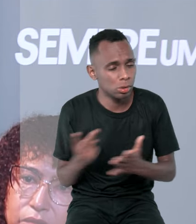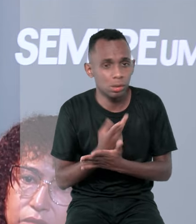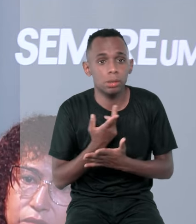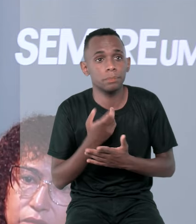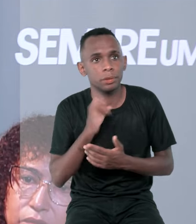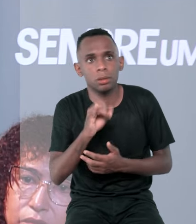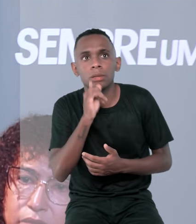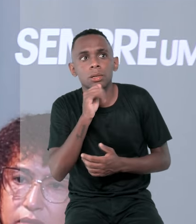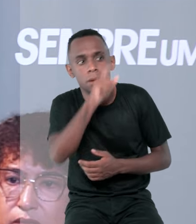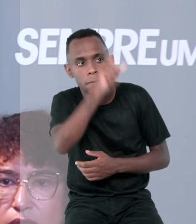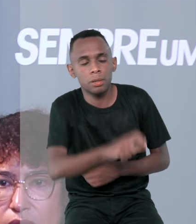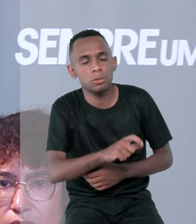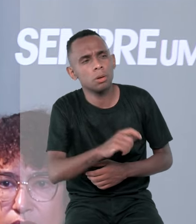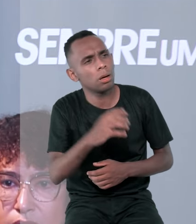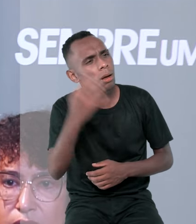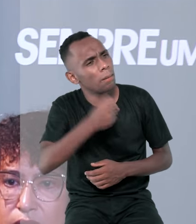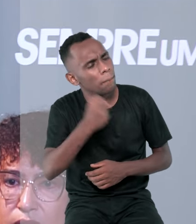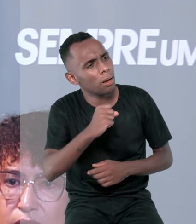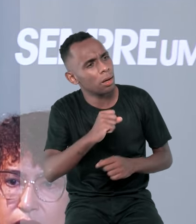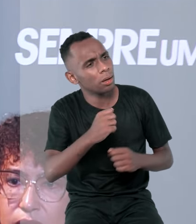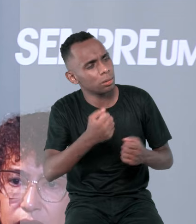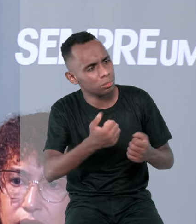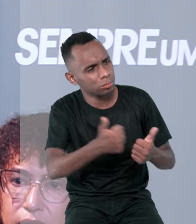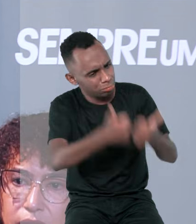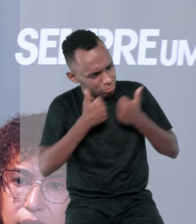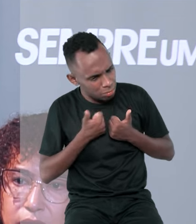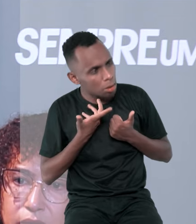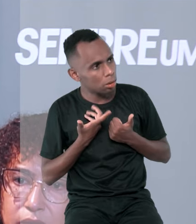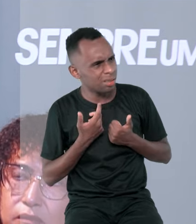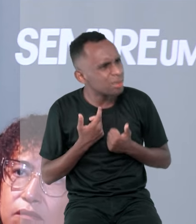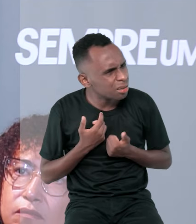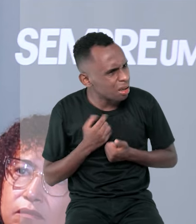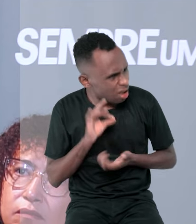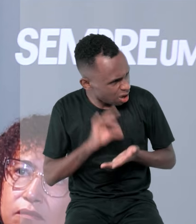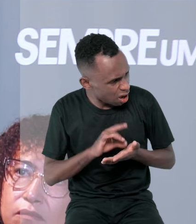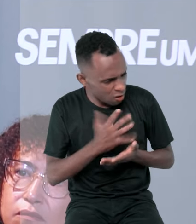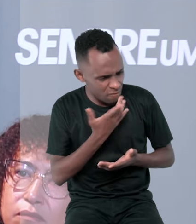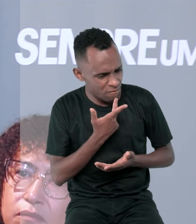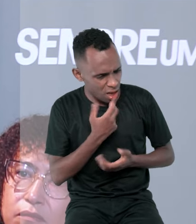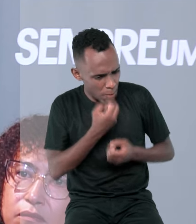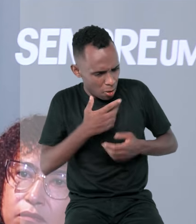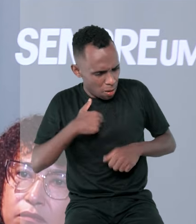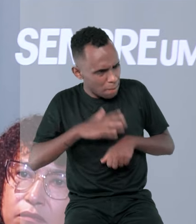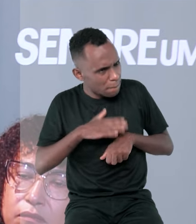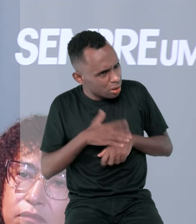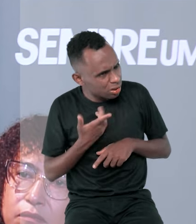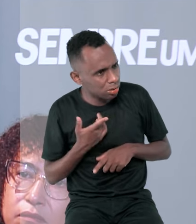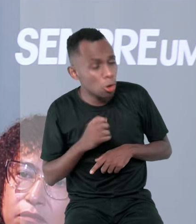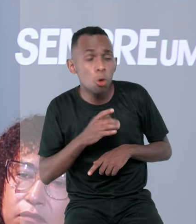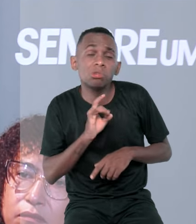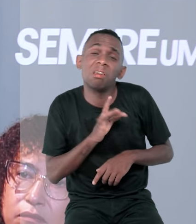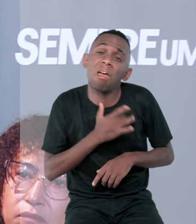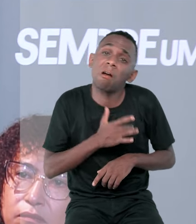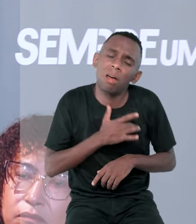uma pessoa branca nos elogia, nunca saberemos se aquilo é sincero ou apenas uma espécie de